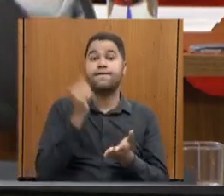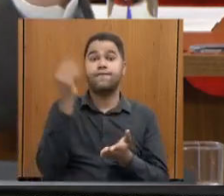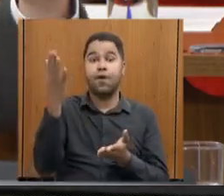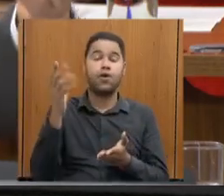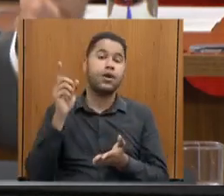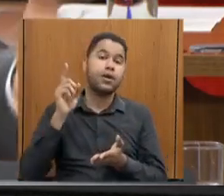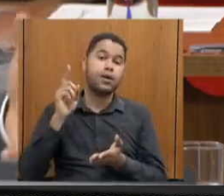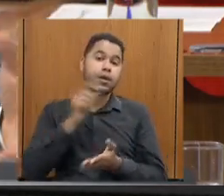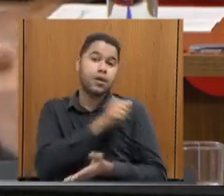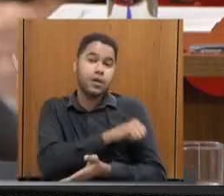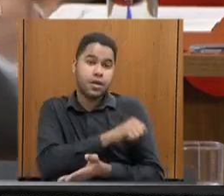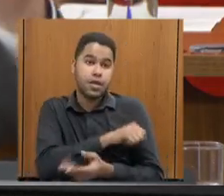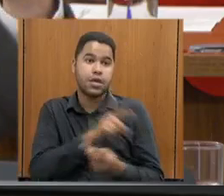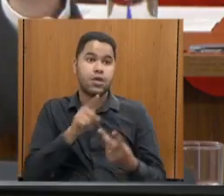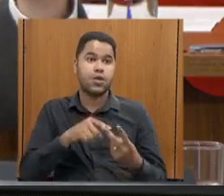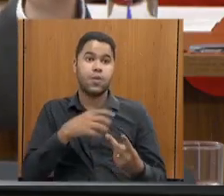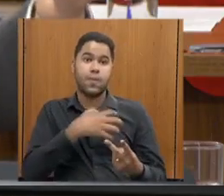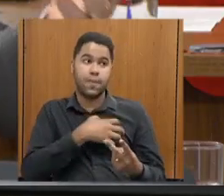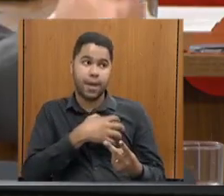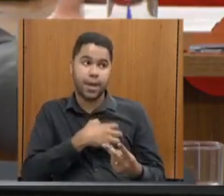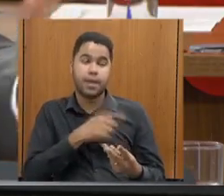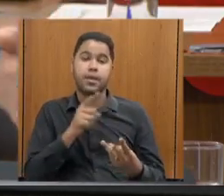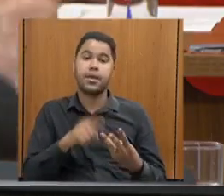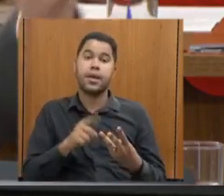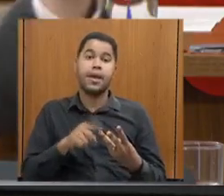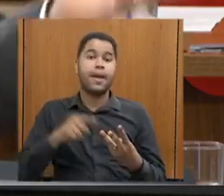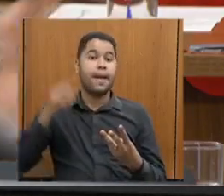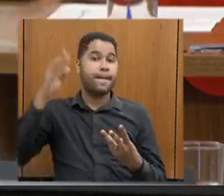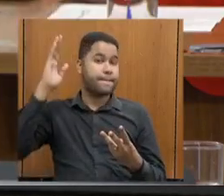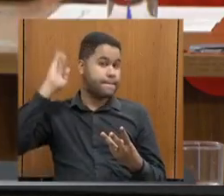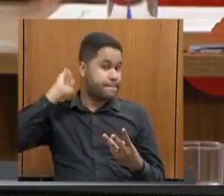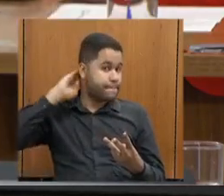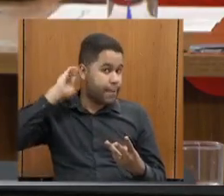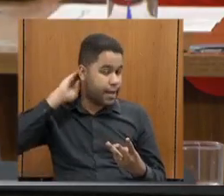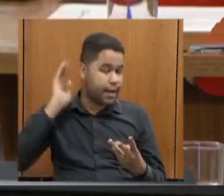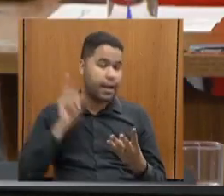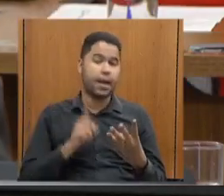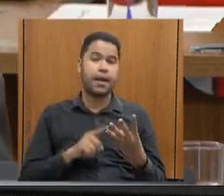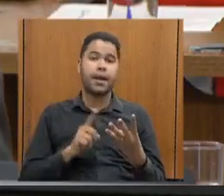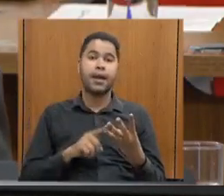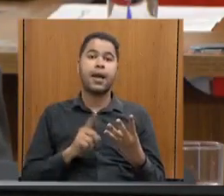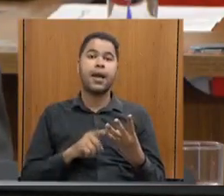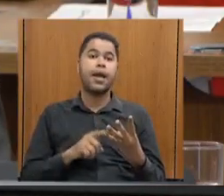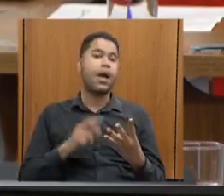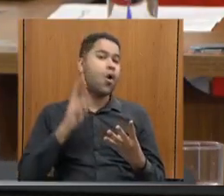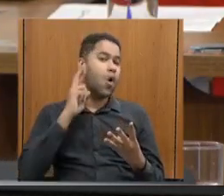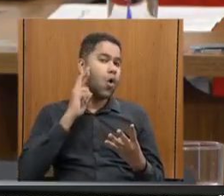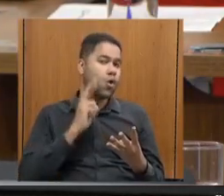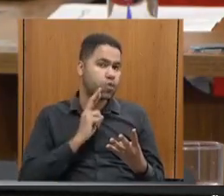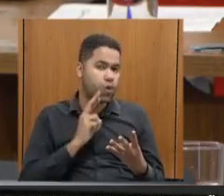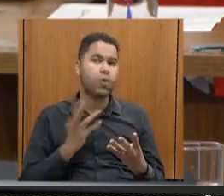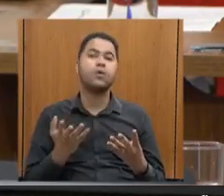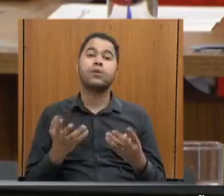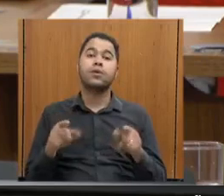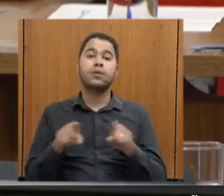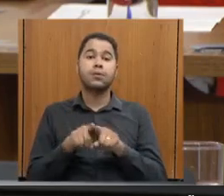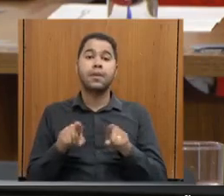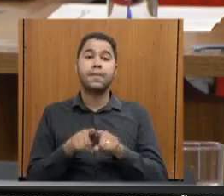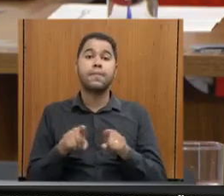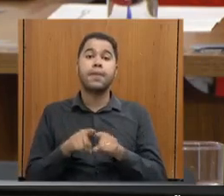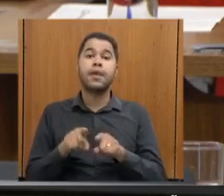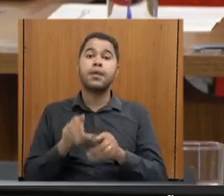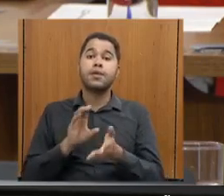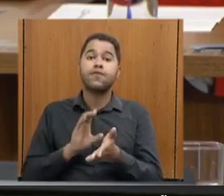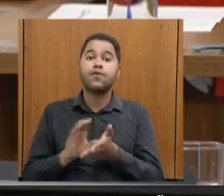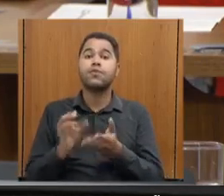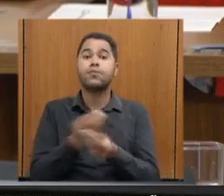fez investimentos na Bahia fez investimentos no Pará fez investimentos na rua em Rondônia é em geral investimentos